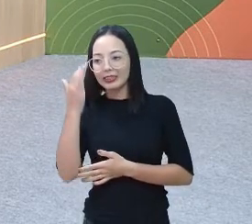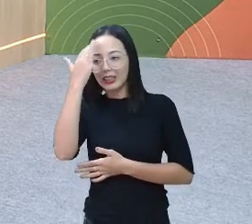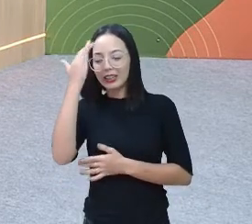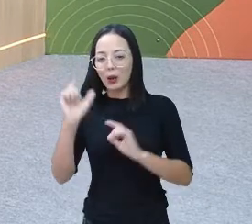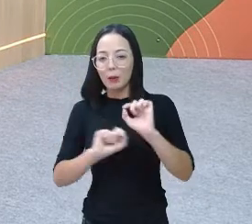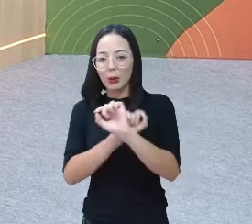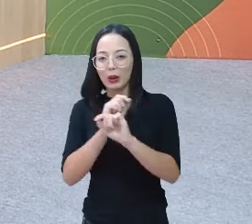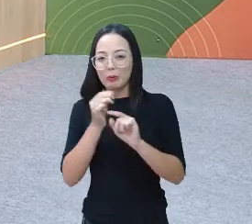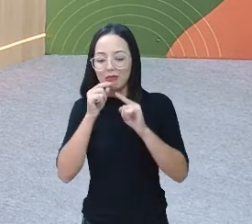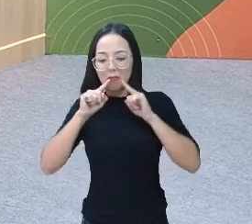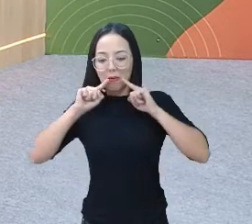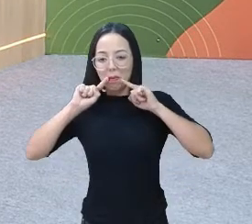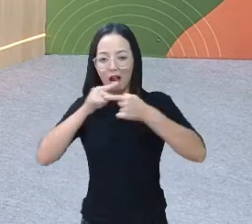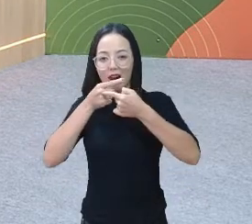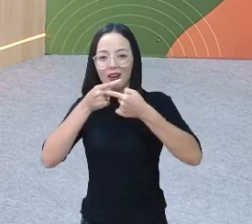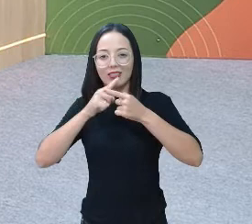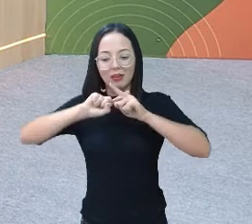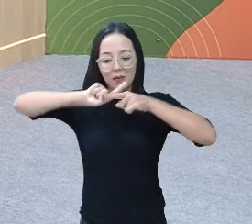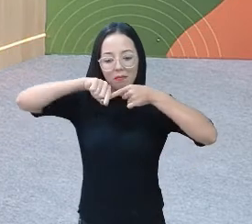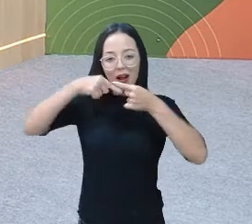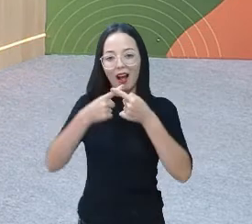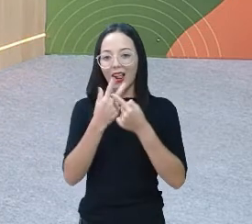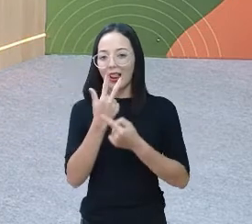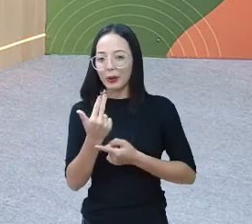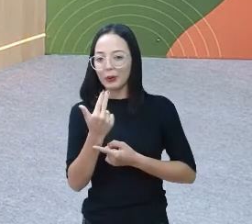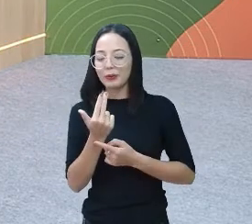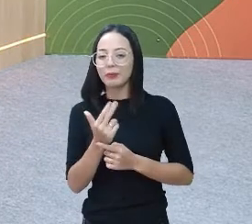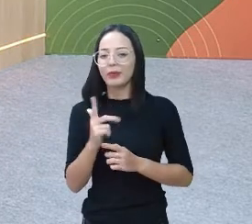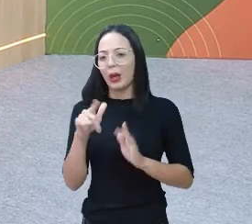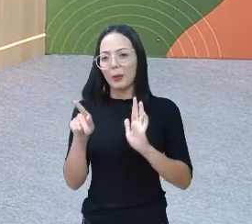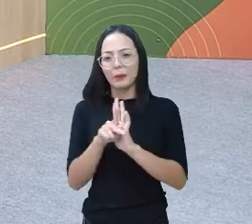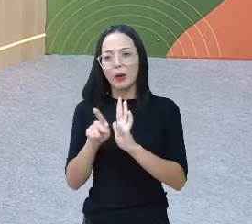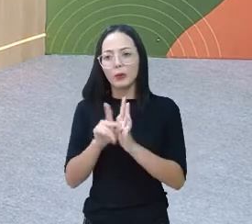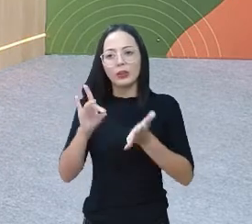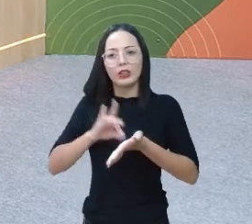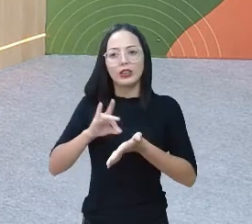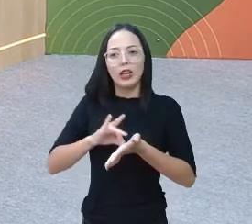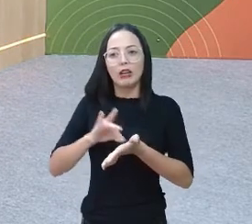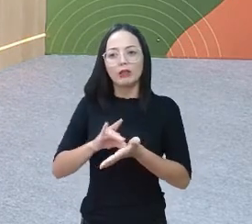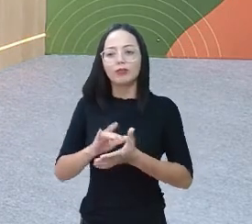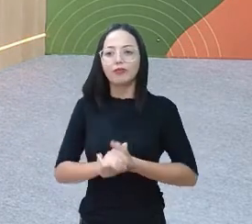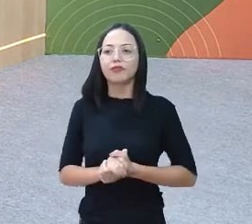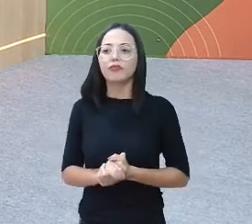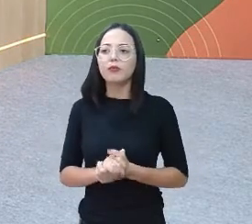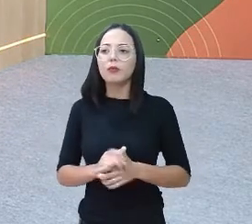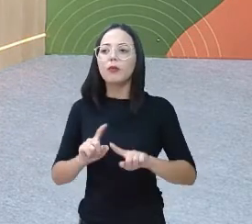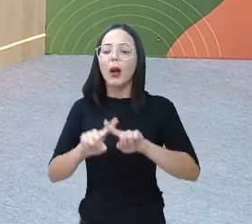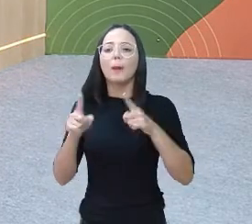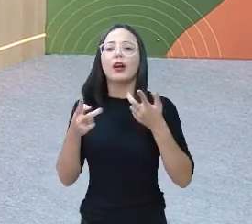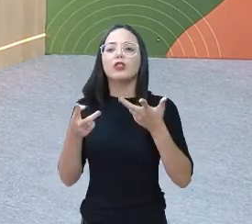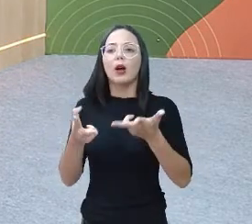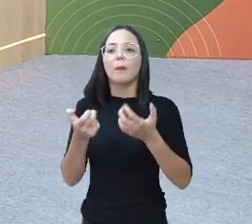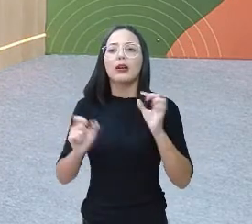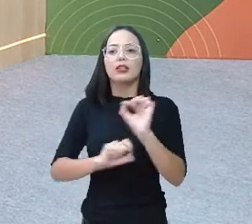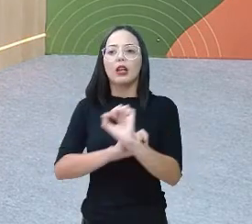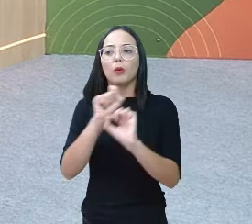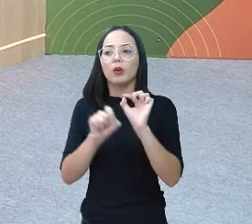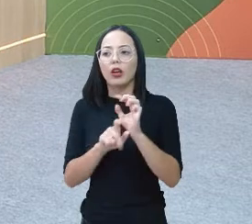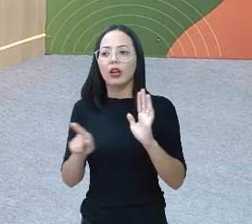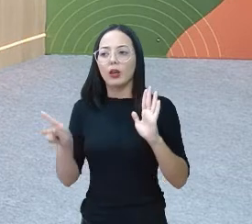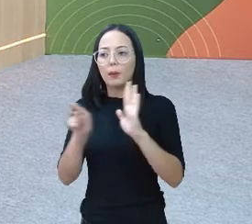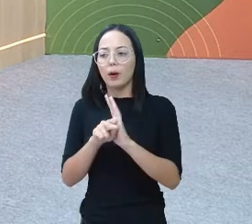língua trave, né? É bem literal o sentido. Então, vamos lá. Mas o que a gente percebe nesse trava-língua que